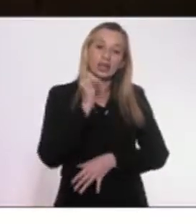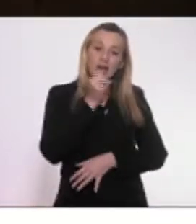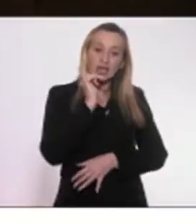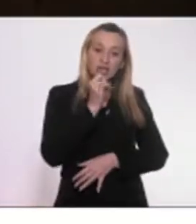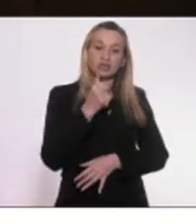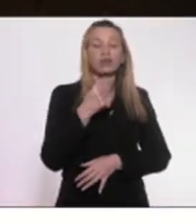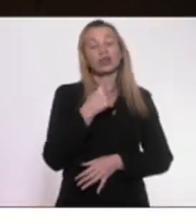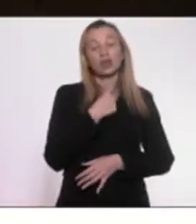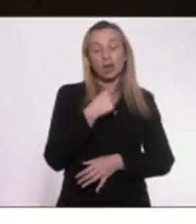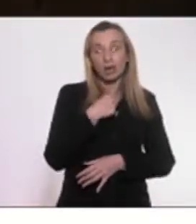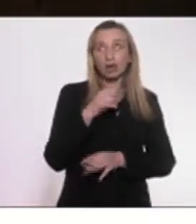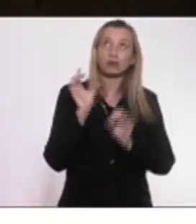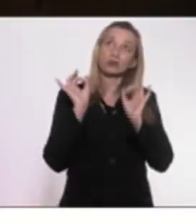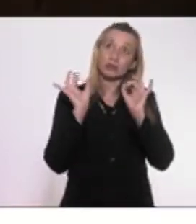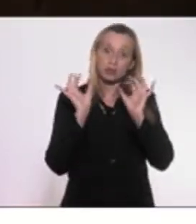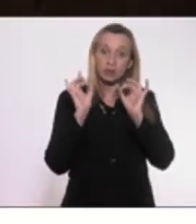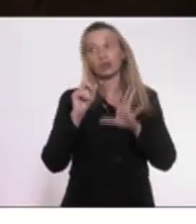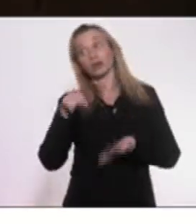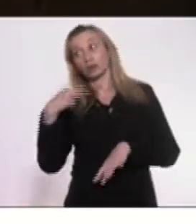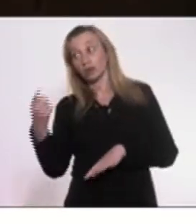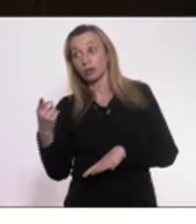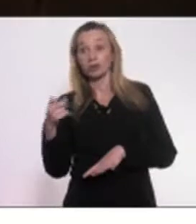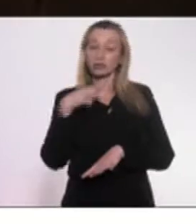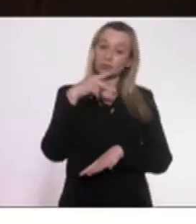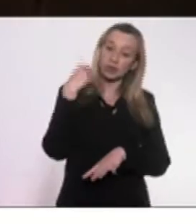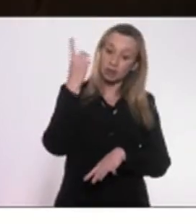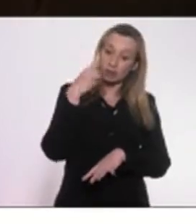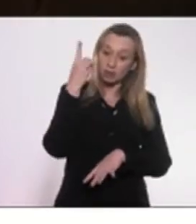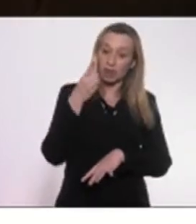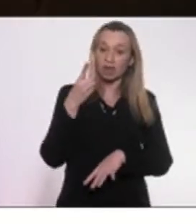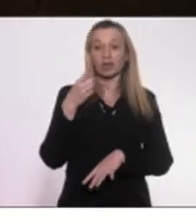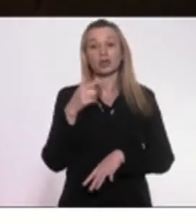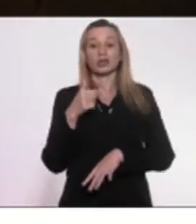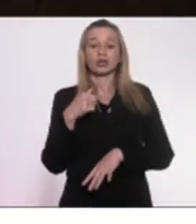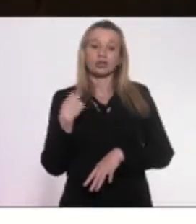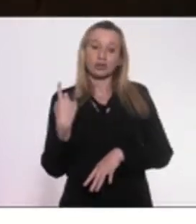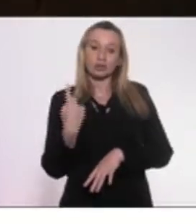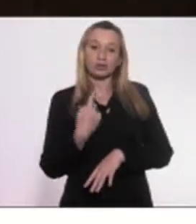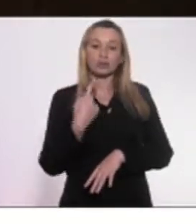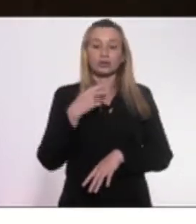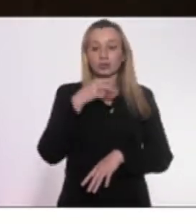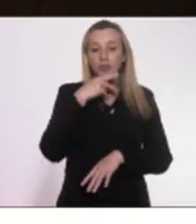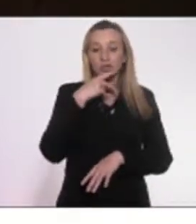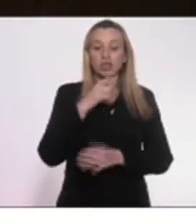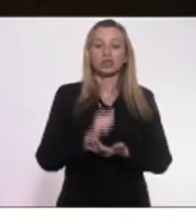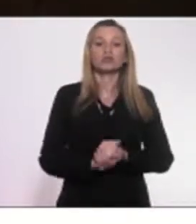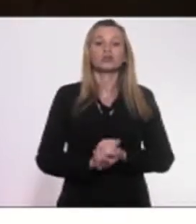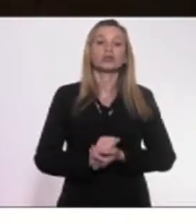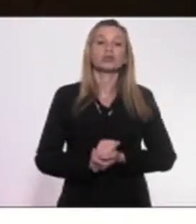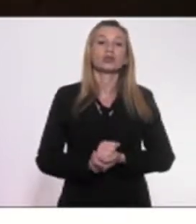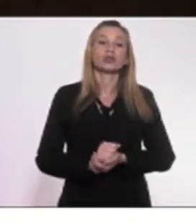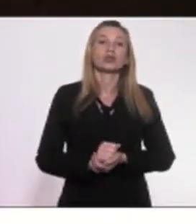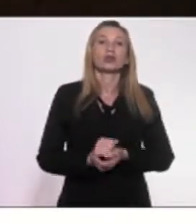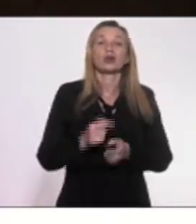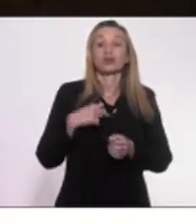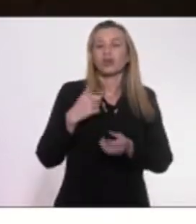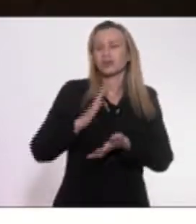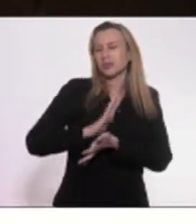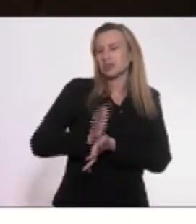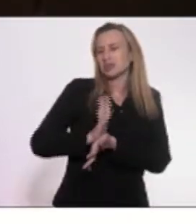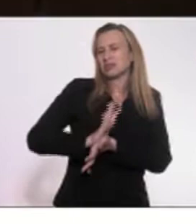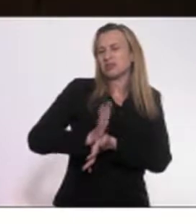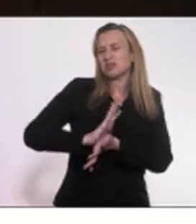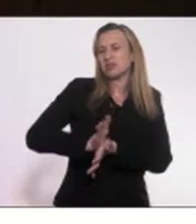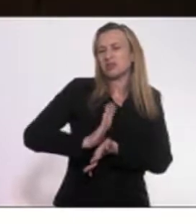que eu, em especial, outros parlamentares da nossa bancada e outros parlamentares aqui nessa casa, somos